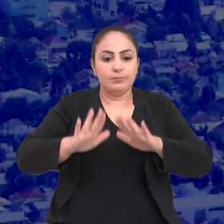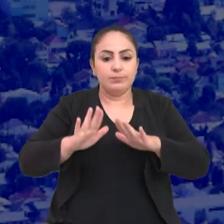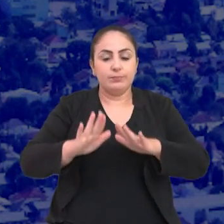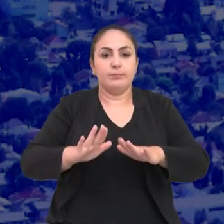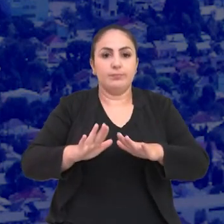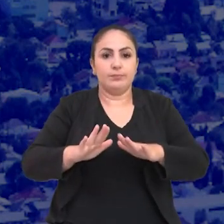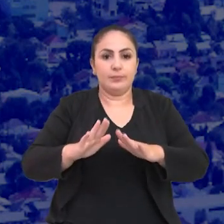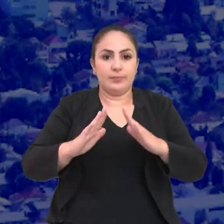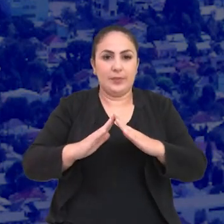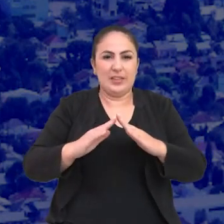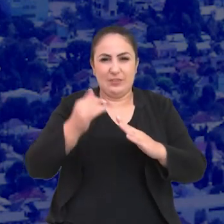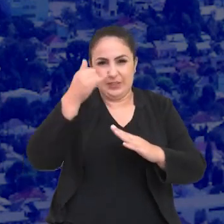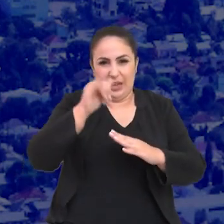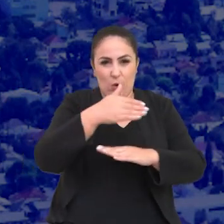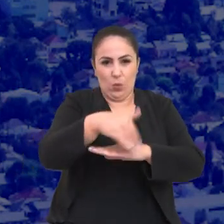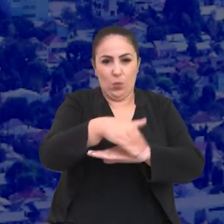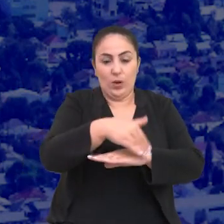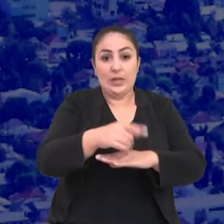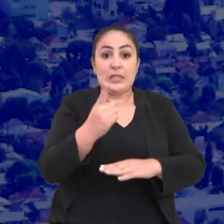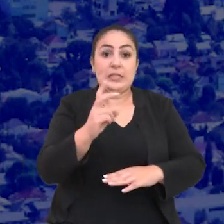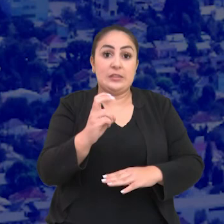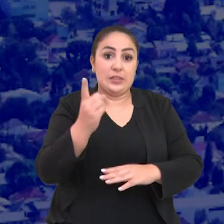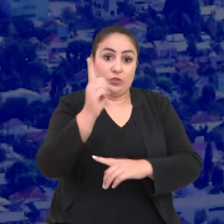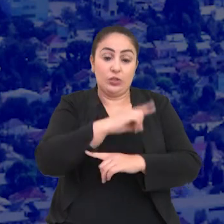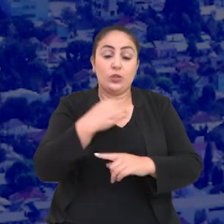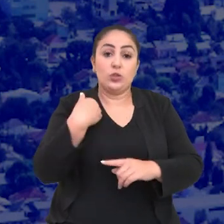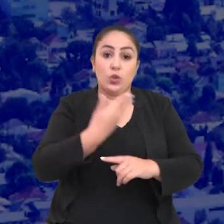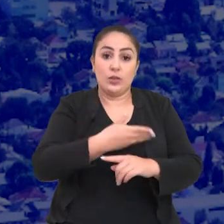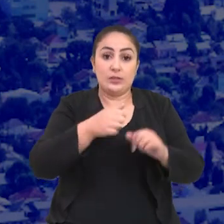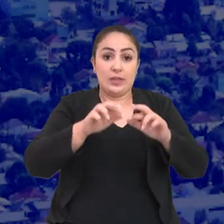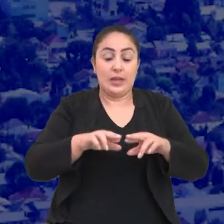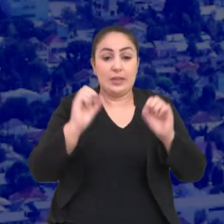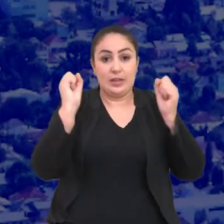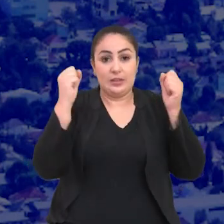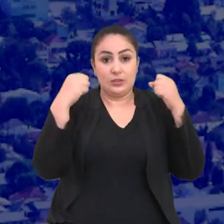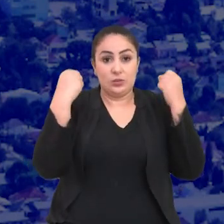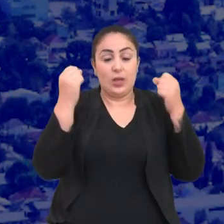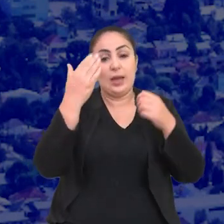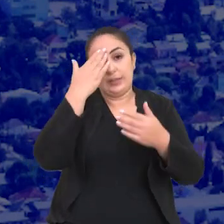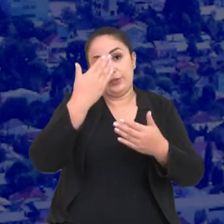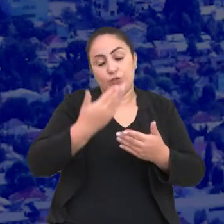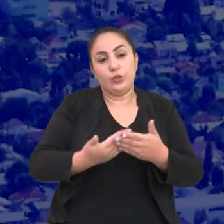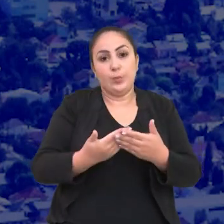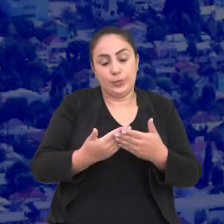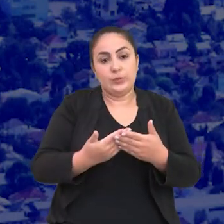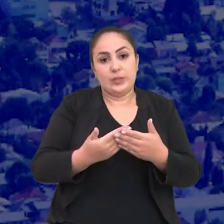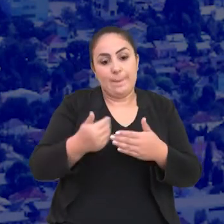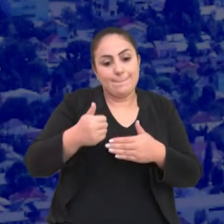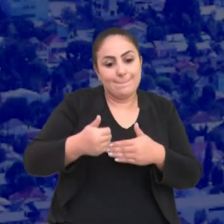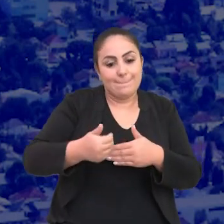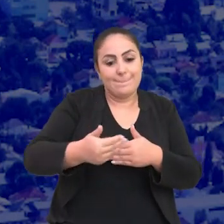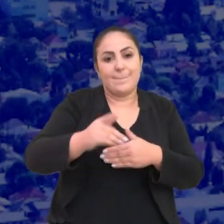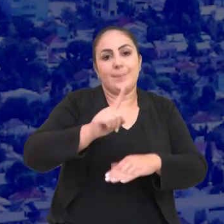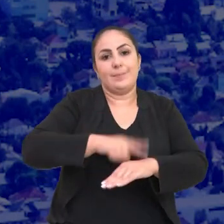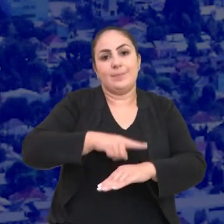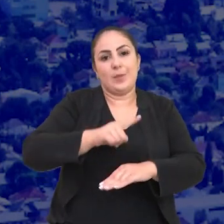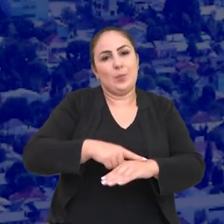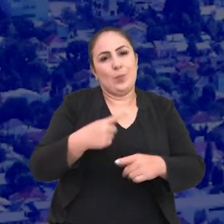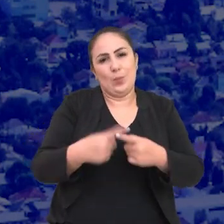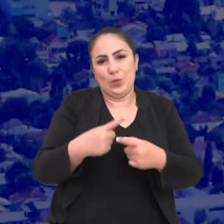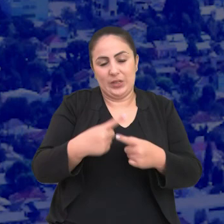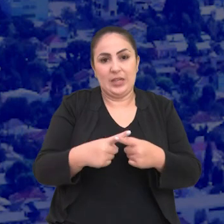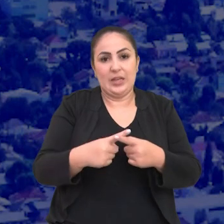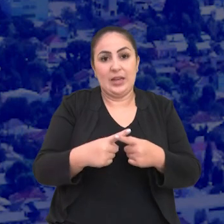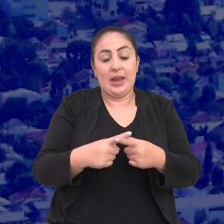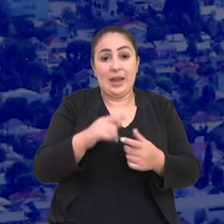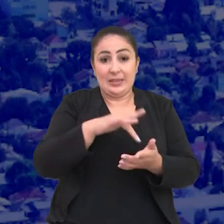Disseram que o confinamento perimetral será por 15 dias, mas nós do setor fitness acreditamos que vai ser por